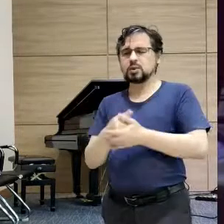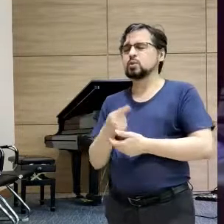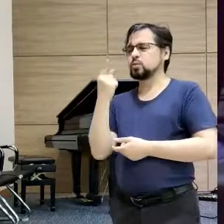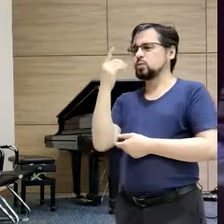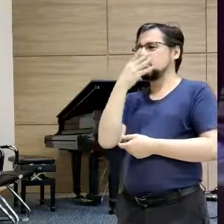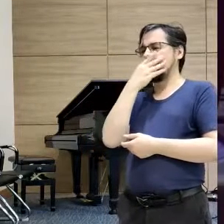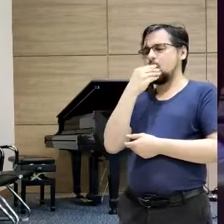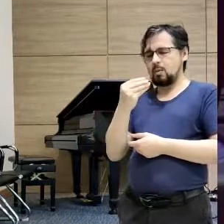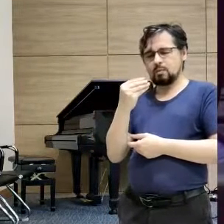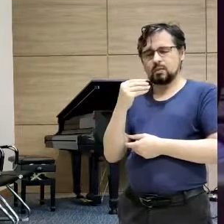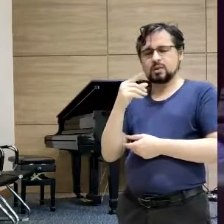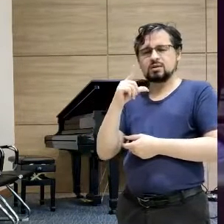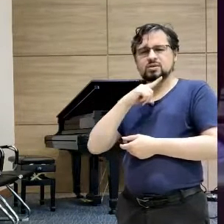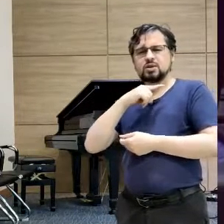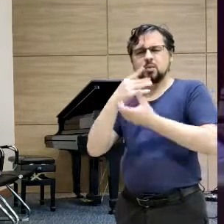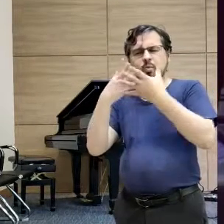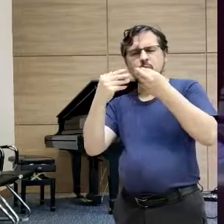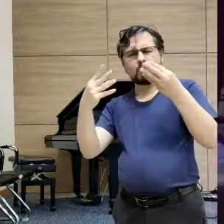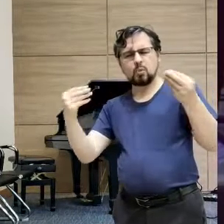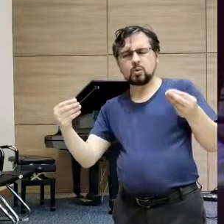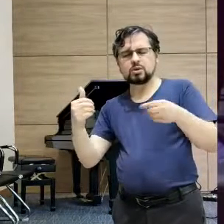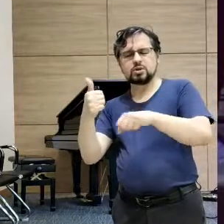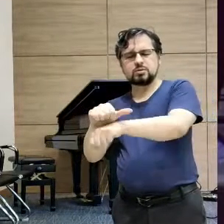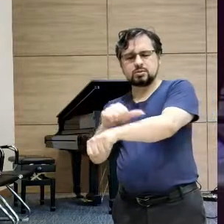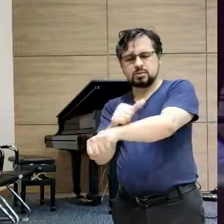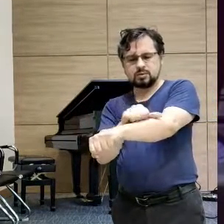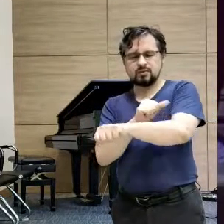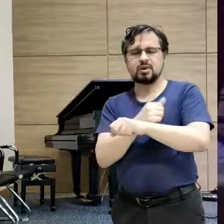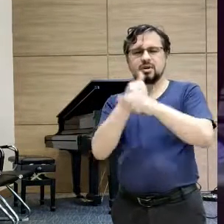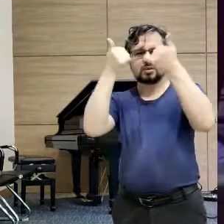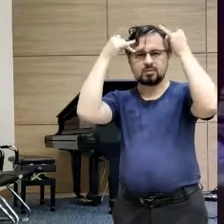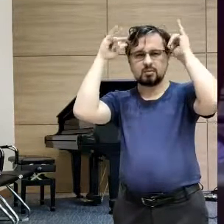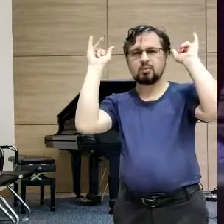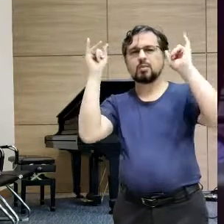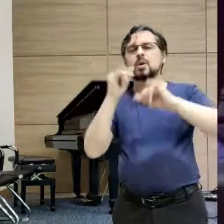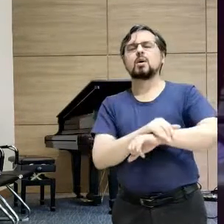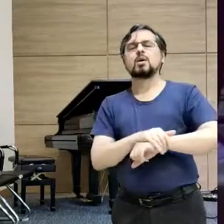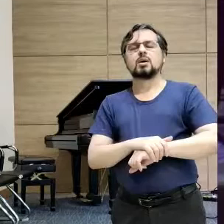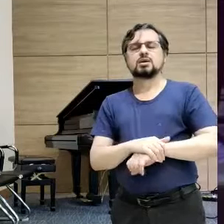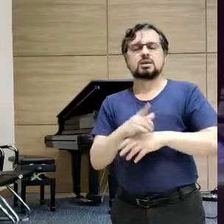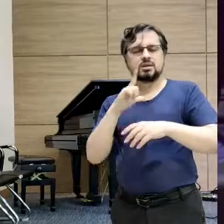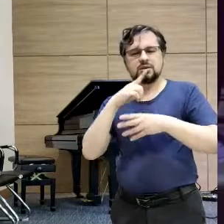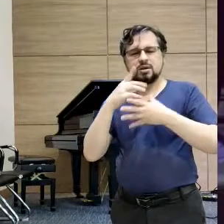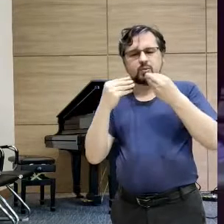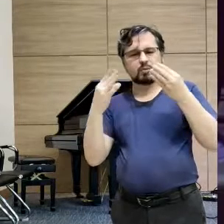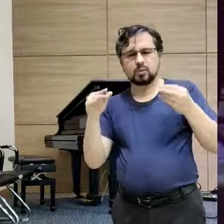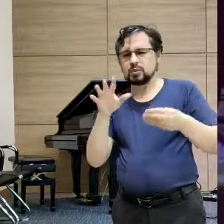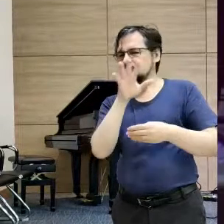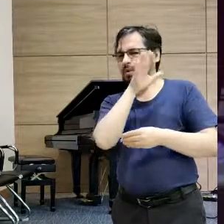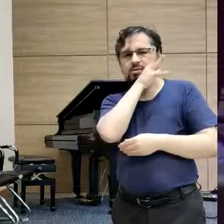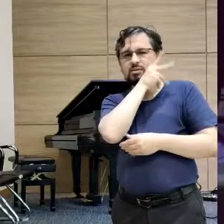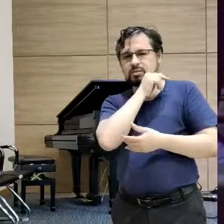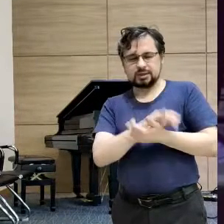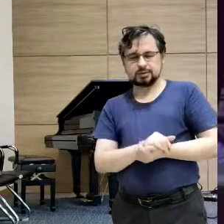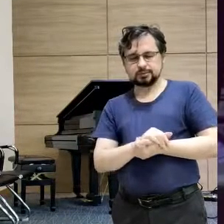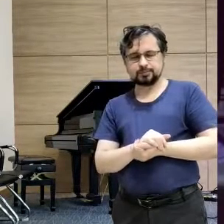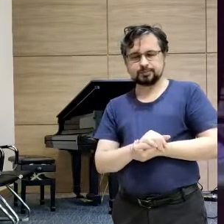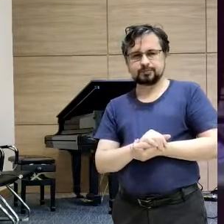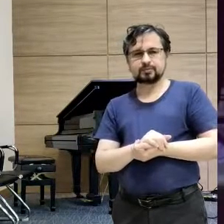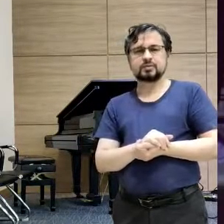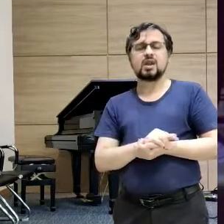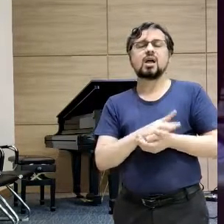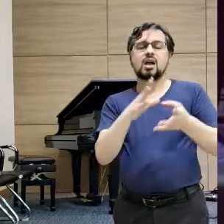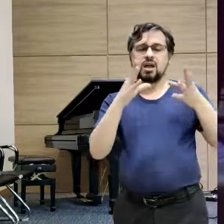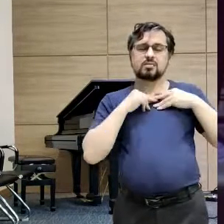homem que tinha centenas de milhares de ovelhas, de bois, de cabras, enfim, ele tinha muitas animalhas, recebeu